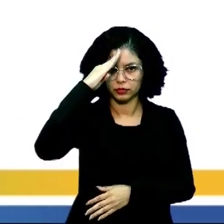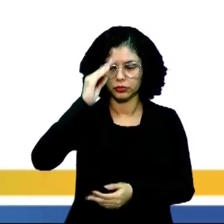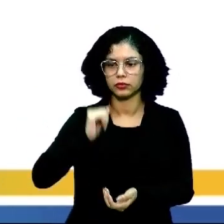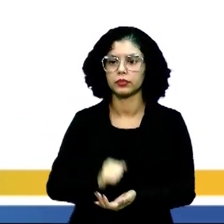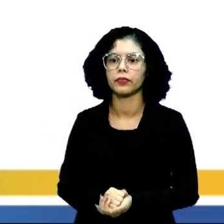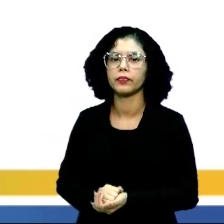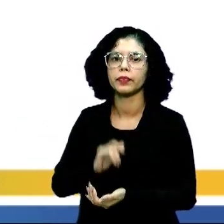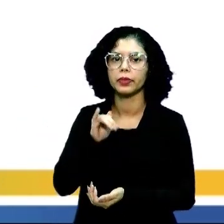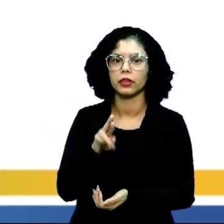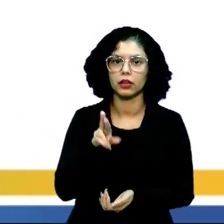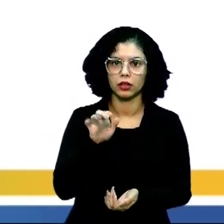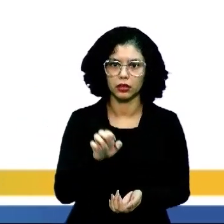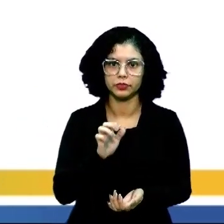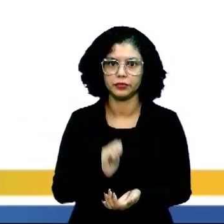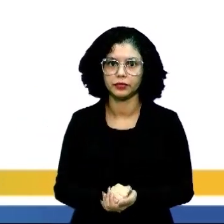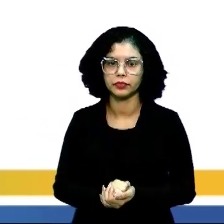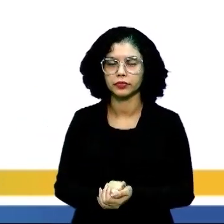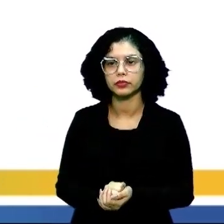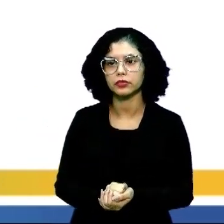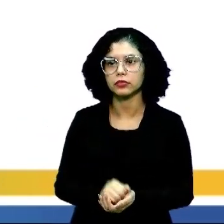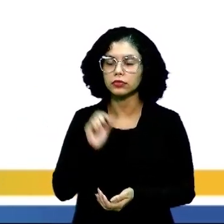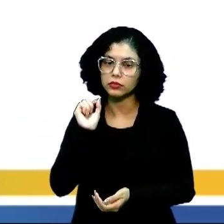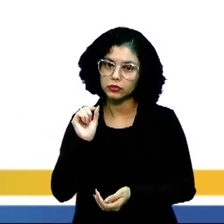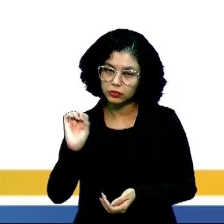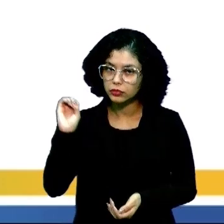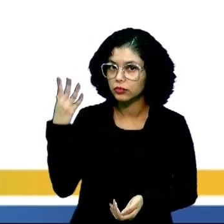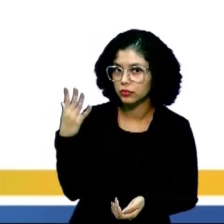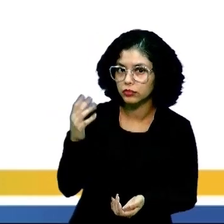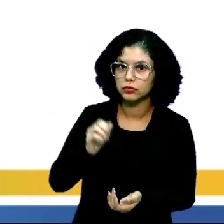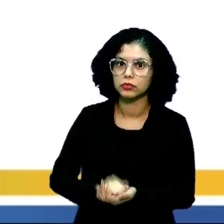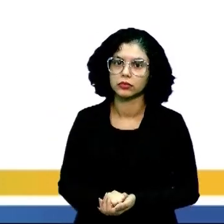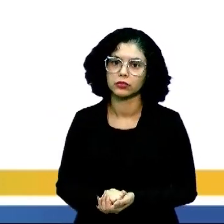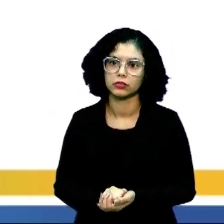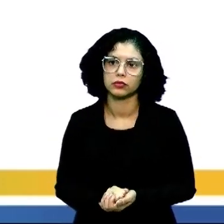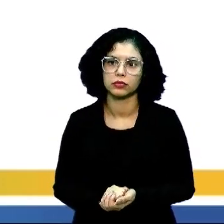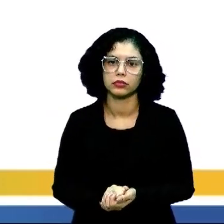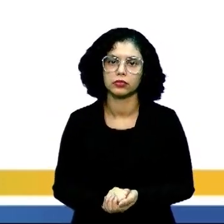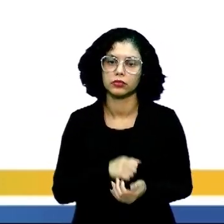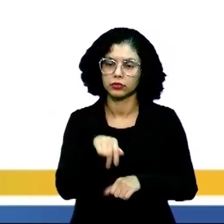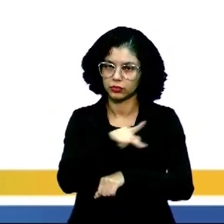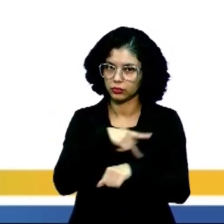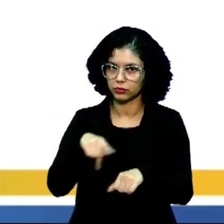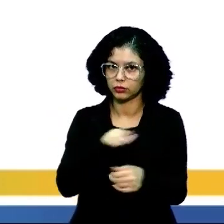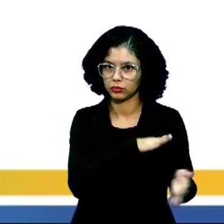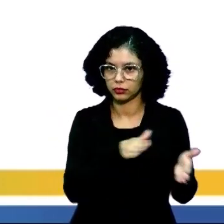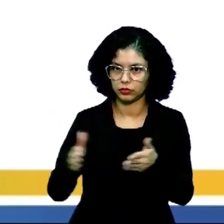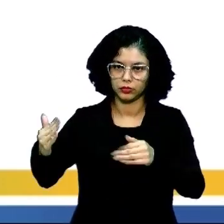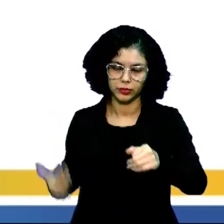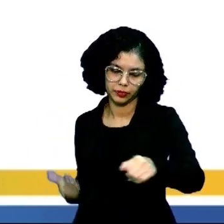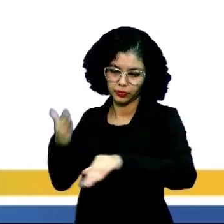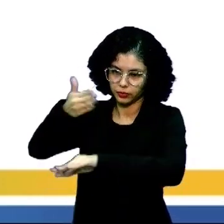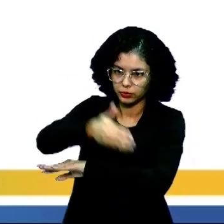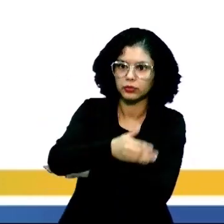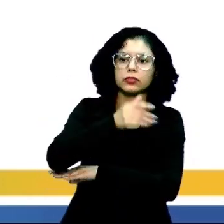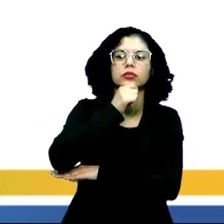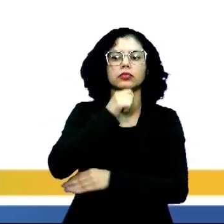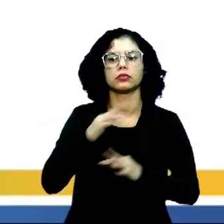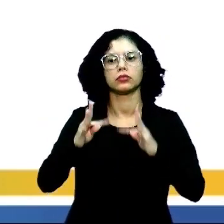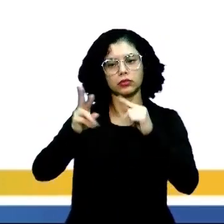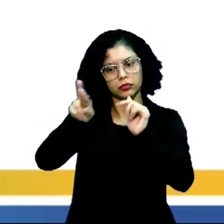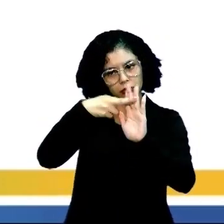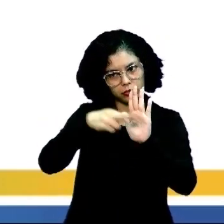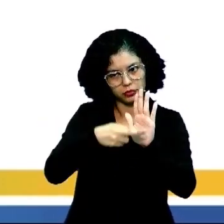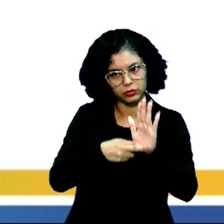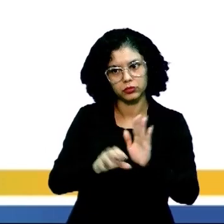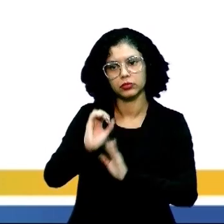invasão militar do Iraque. Então, o que a gente tem aqui foi um país que passou aí por cima, né, de tudo